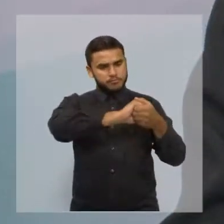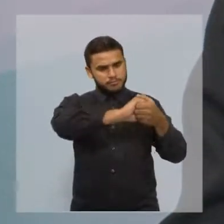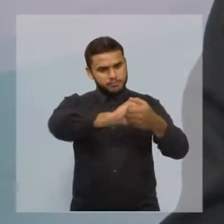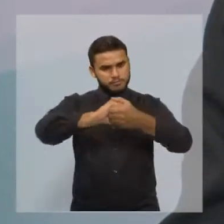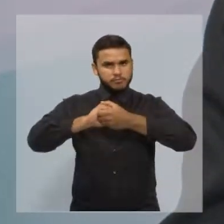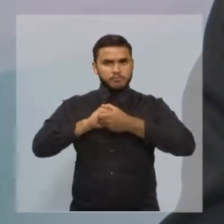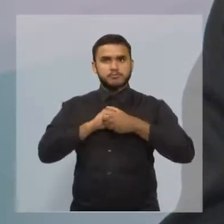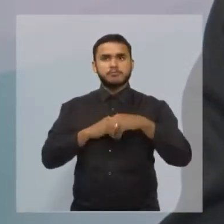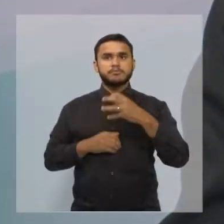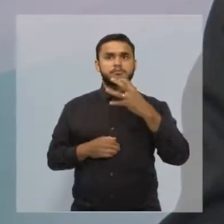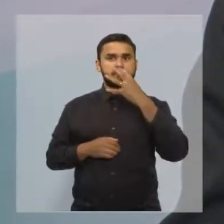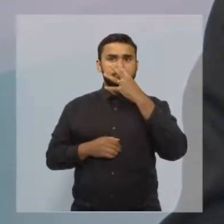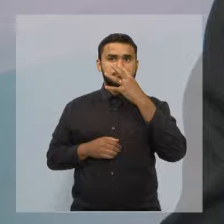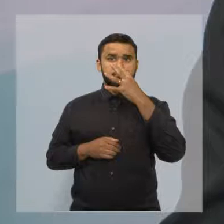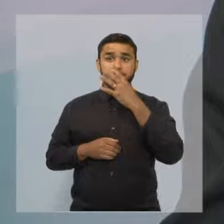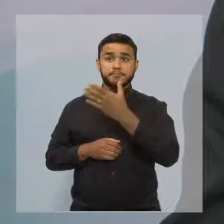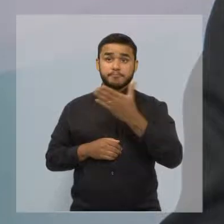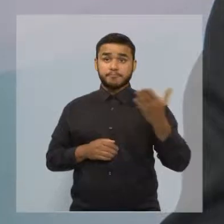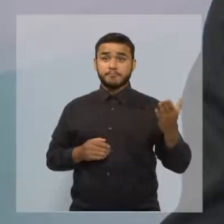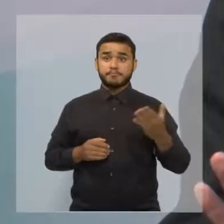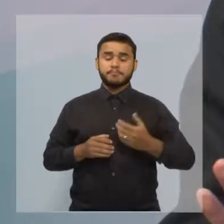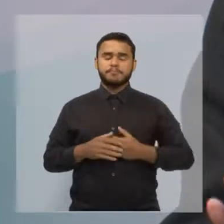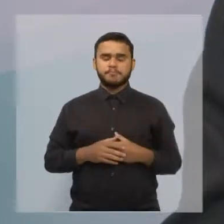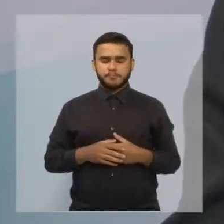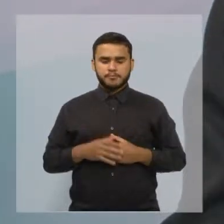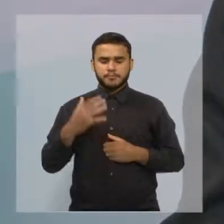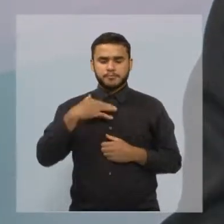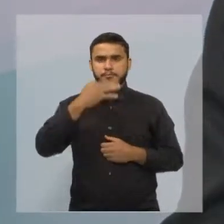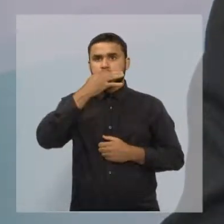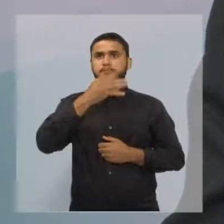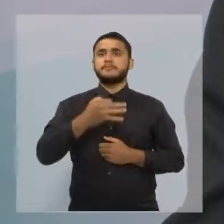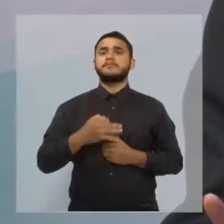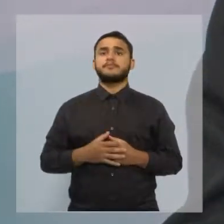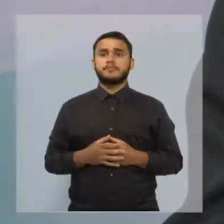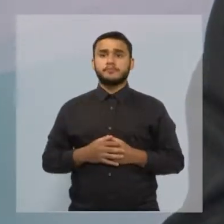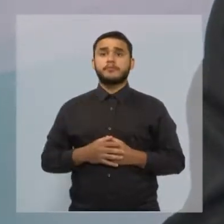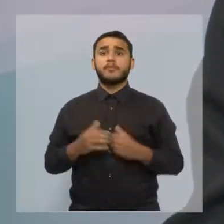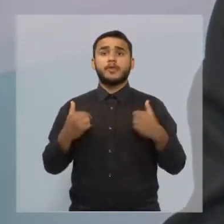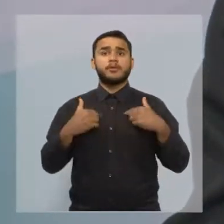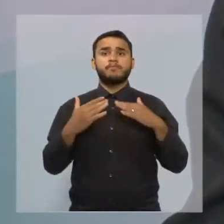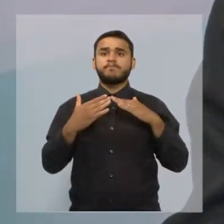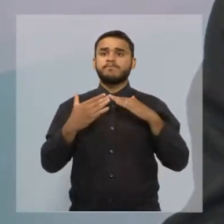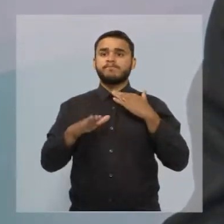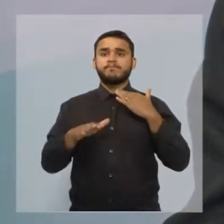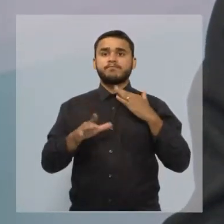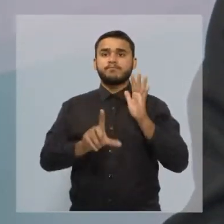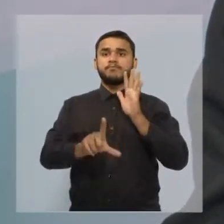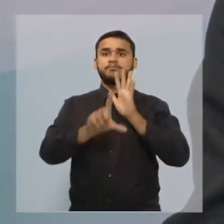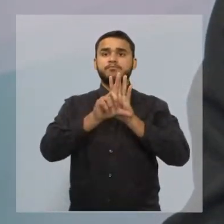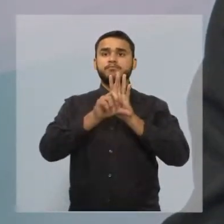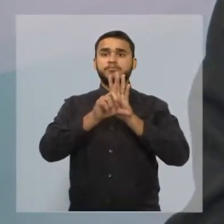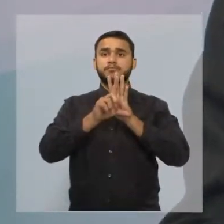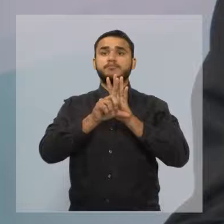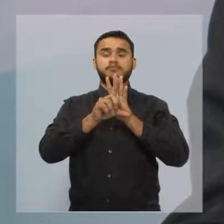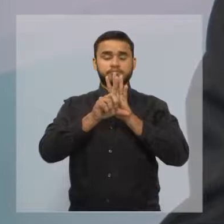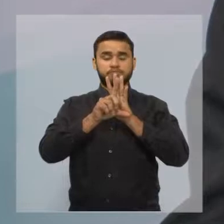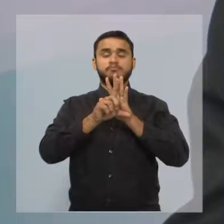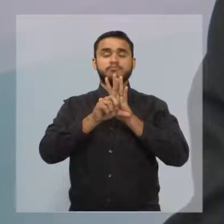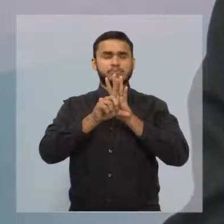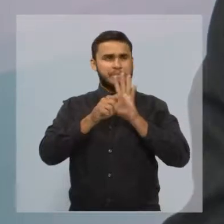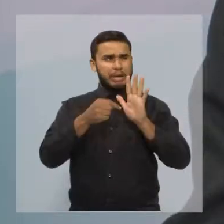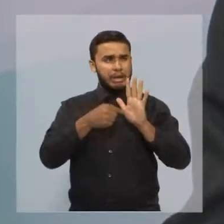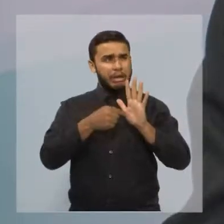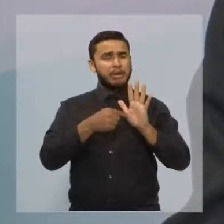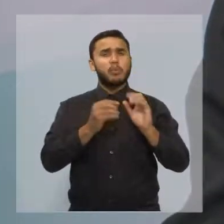seus telespectadores. Para mim, eu tenho uma visão totalmente diferente. Sou absolutamente contra essa lei. Eu acho que essa lei é uma reação da